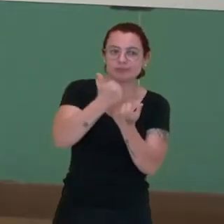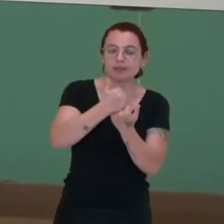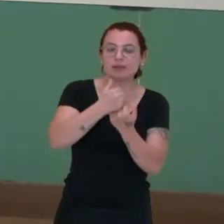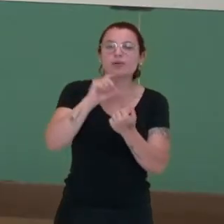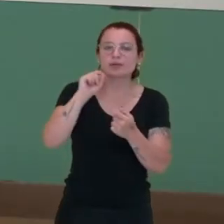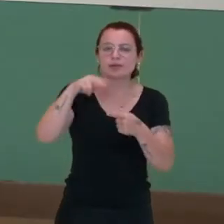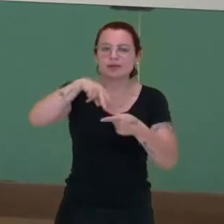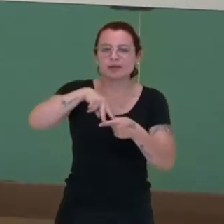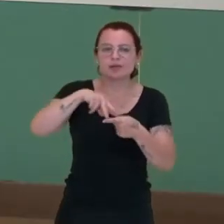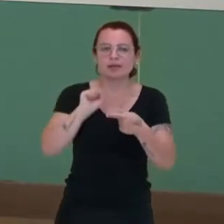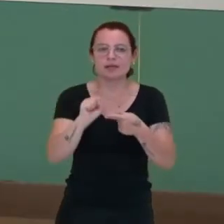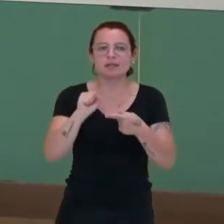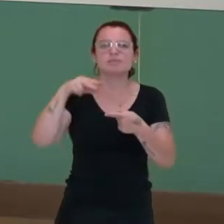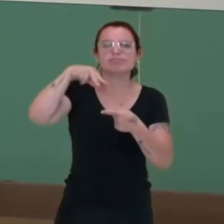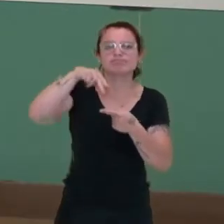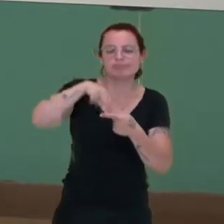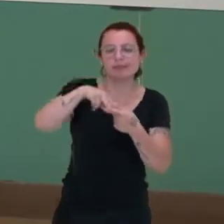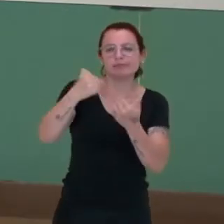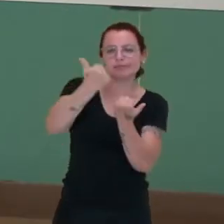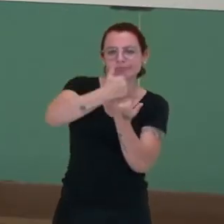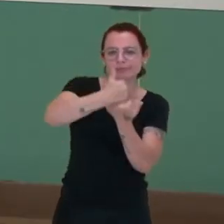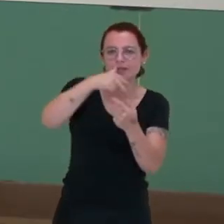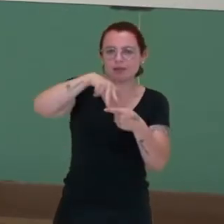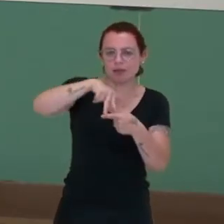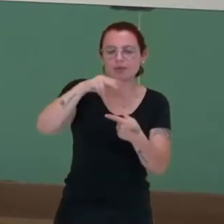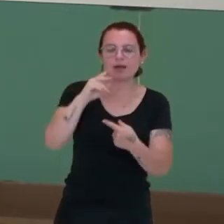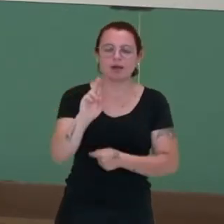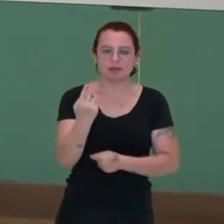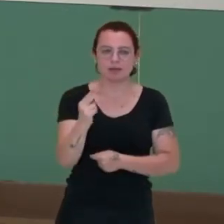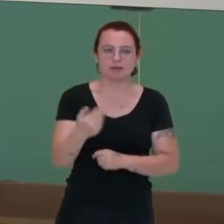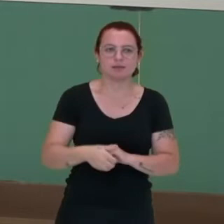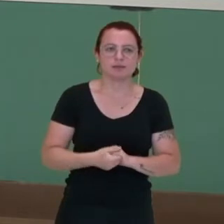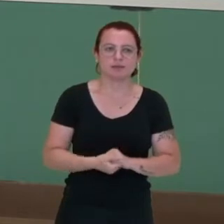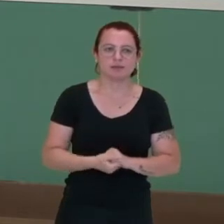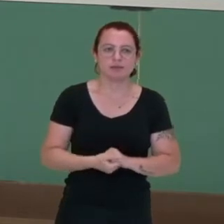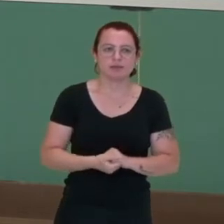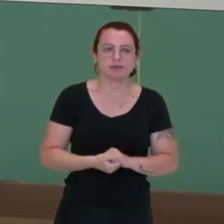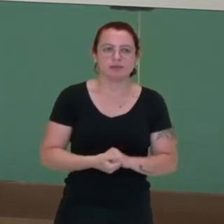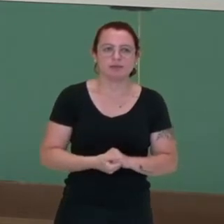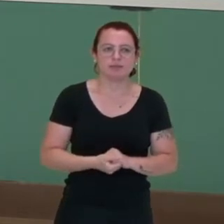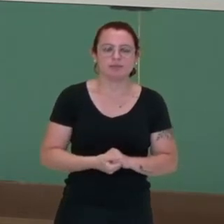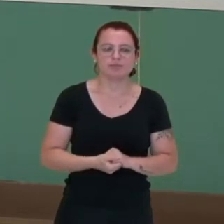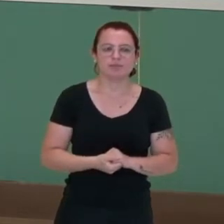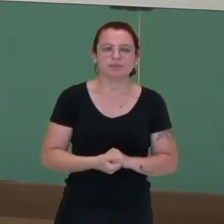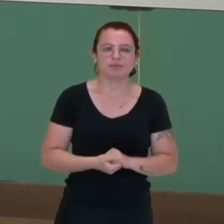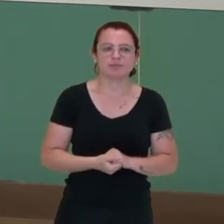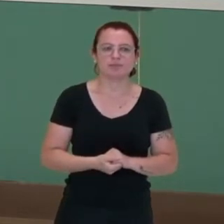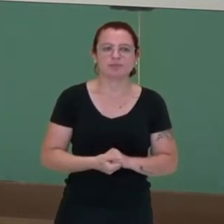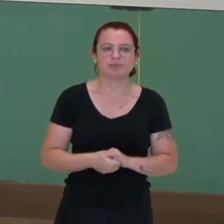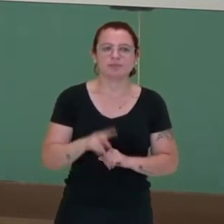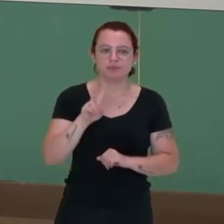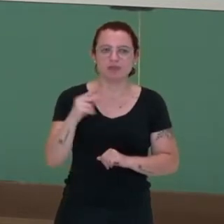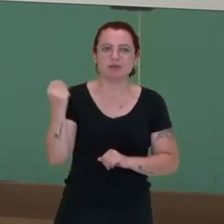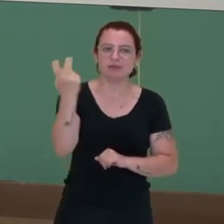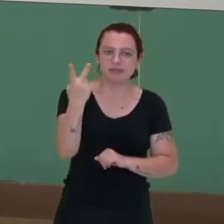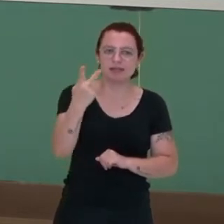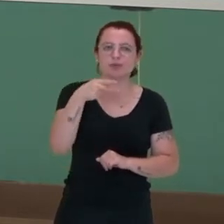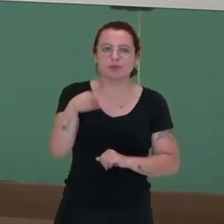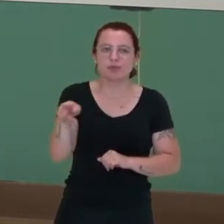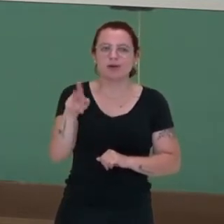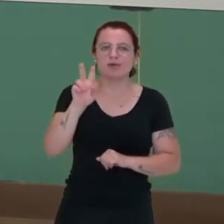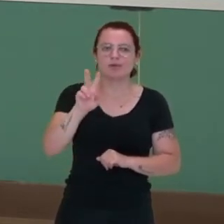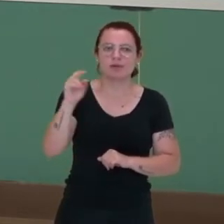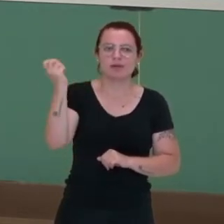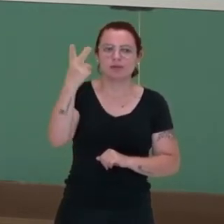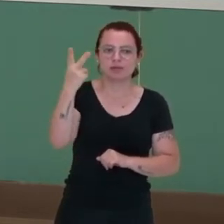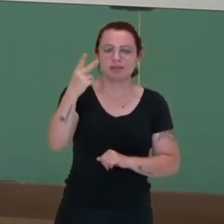por delta h, ou seja, e o a por g. Então, nós teríamos aqui nesse caso V ao quadrado é igual VO ao quadrado mais